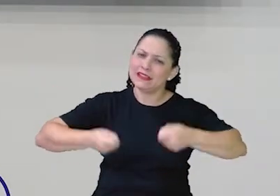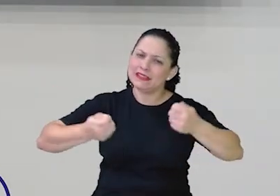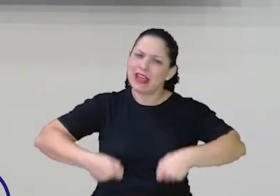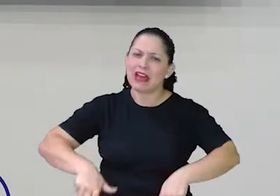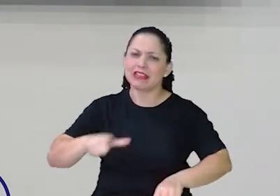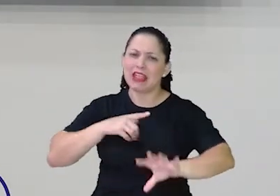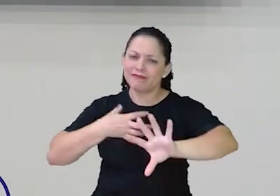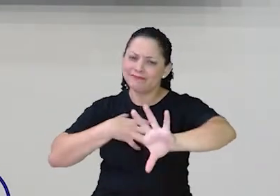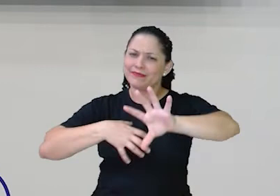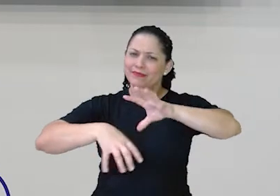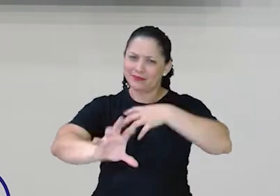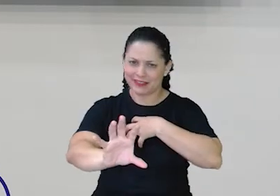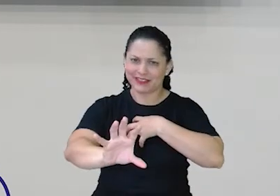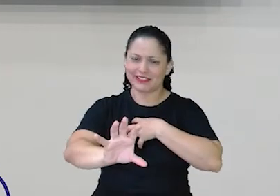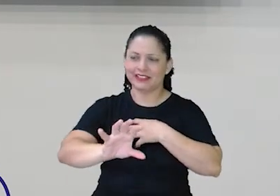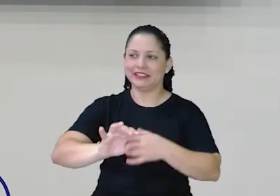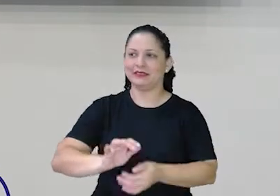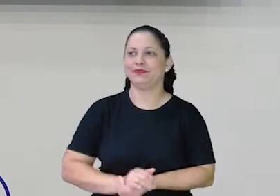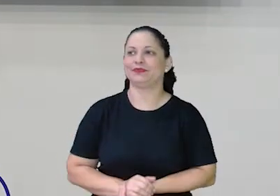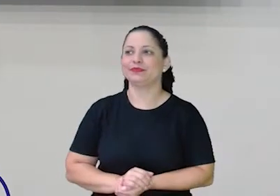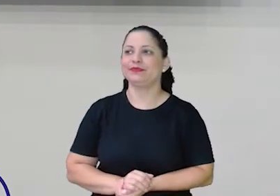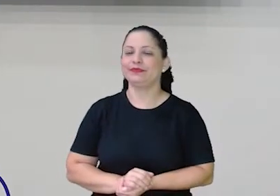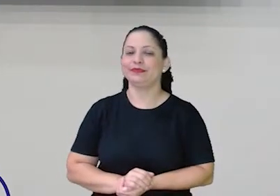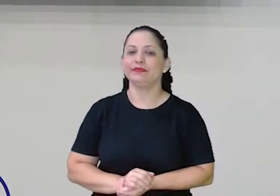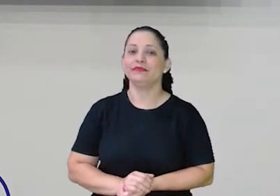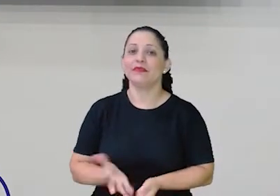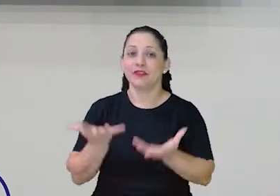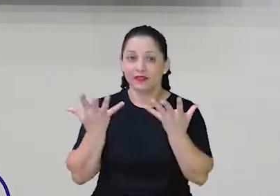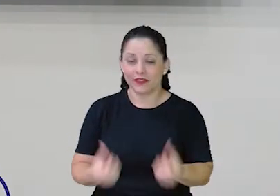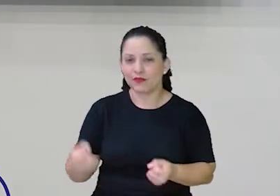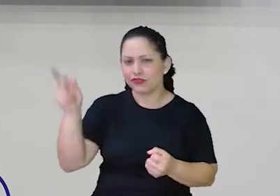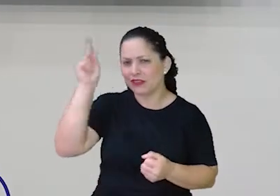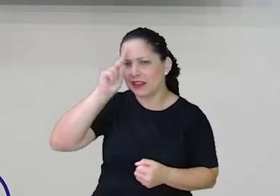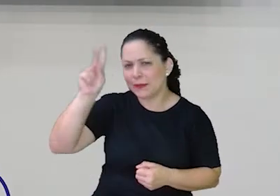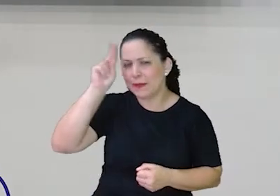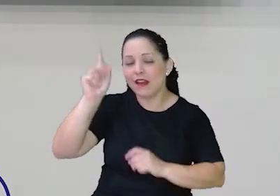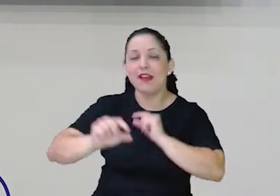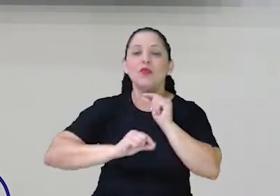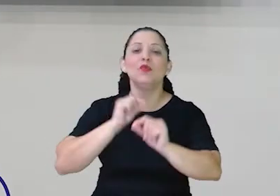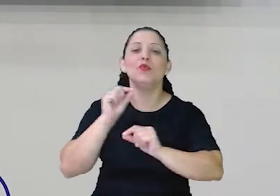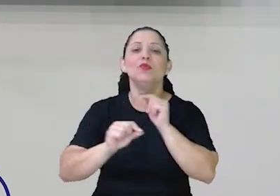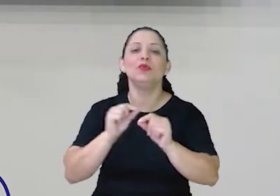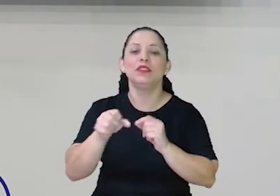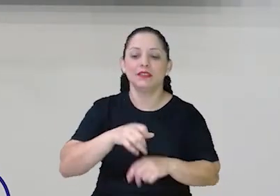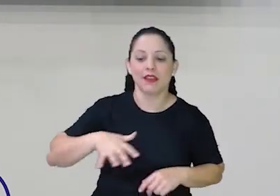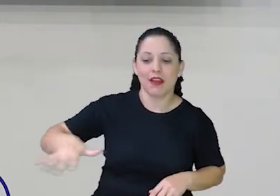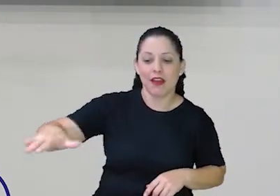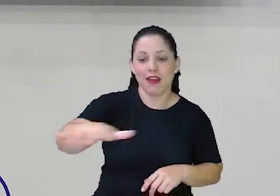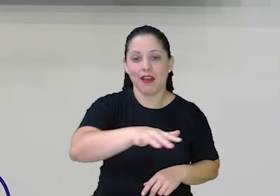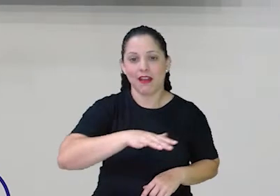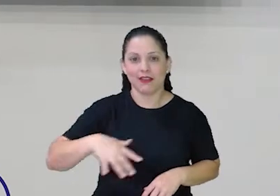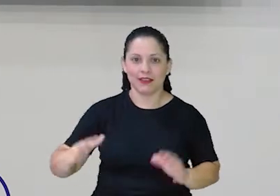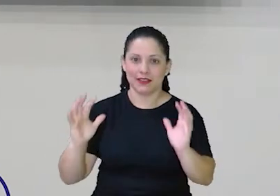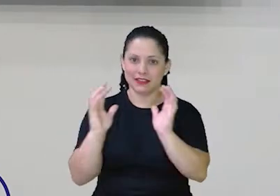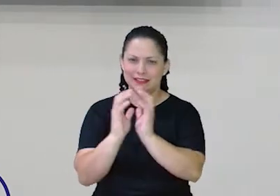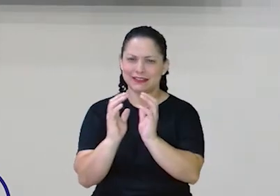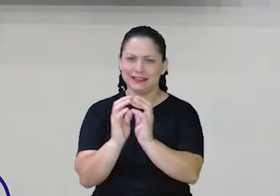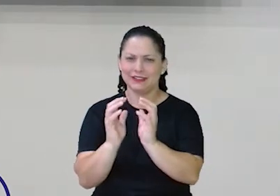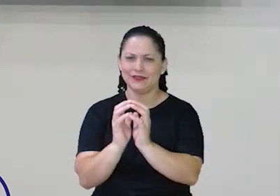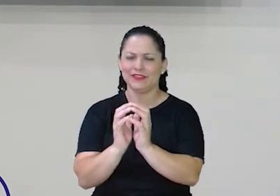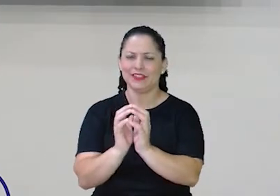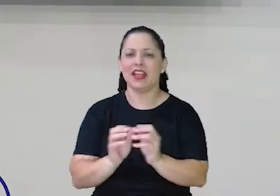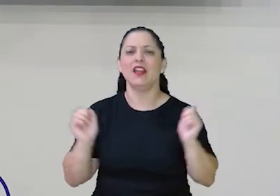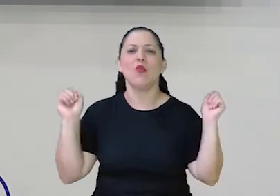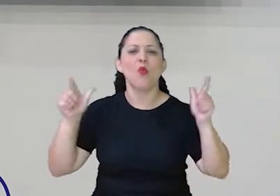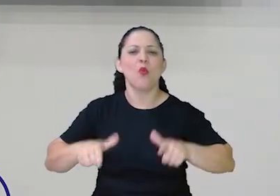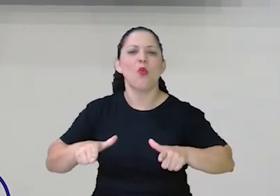isso em mente, tá bom? Então, vamos lembrar o que eu já falei aqui sobre o espaço geográfico do Recife? Aonde